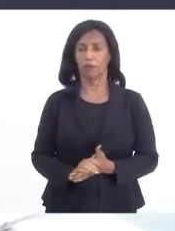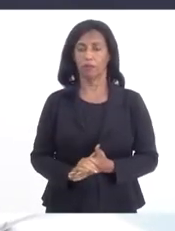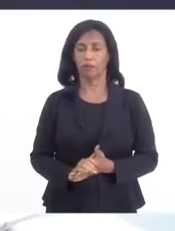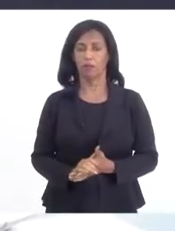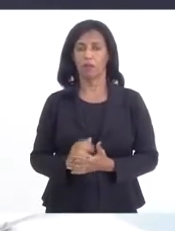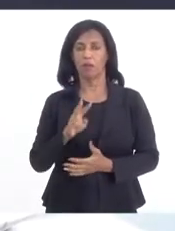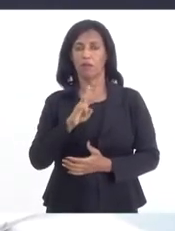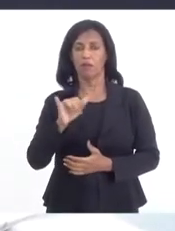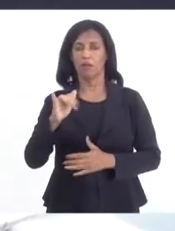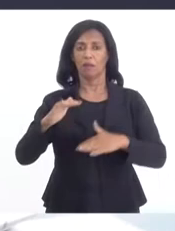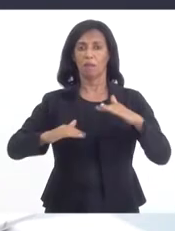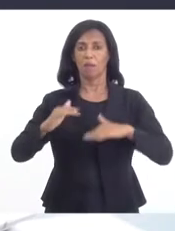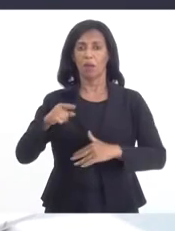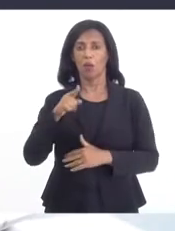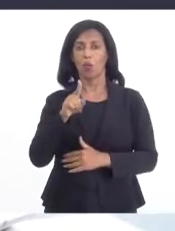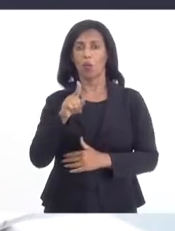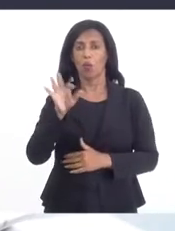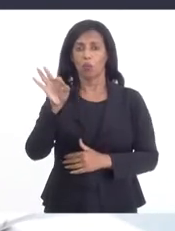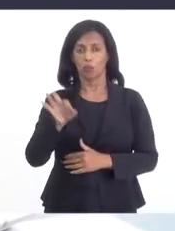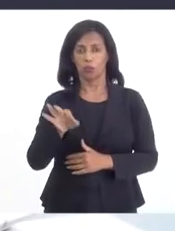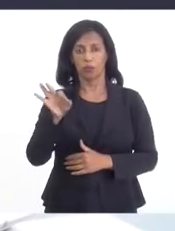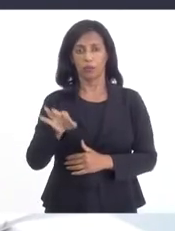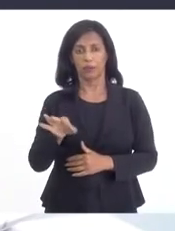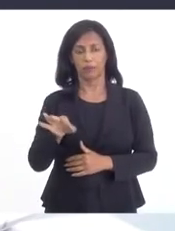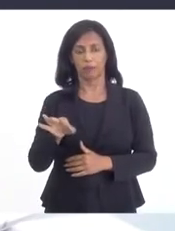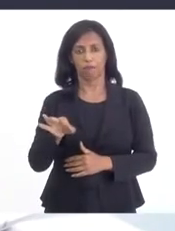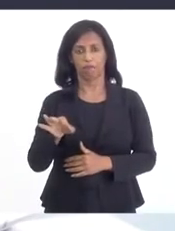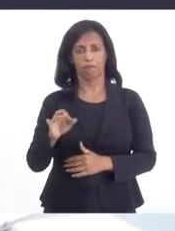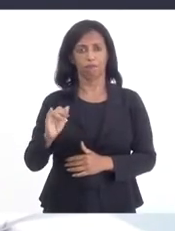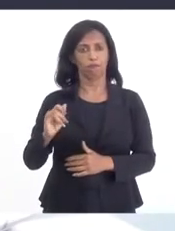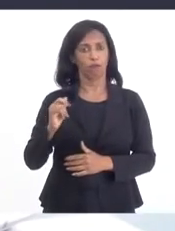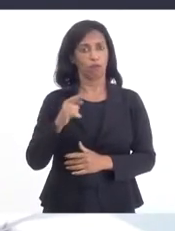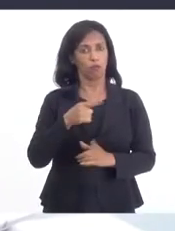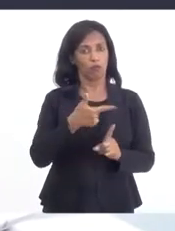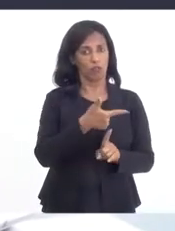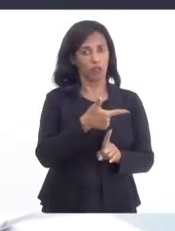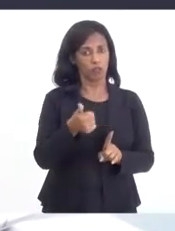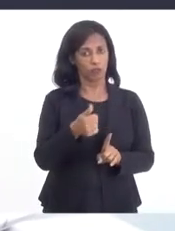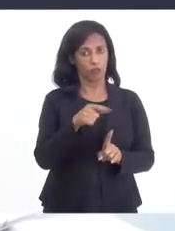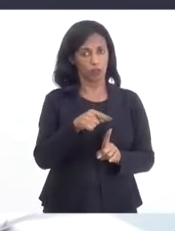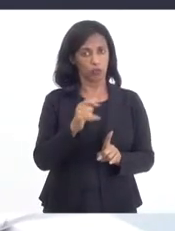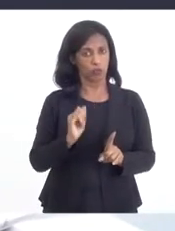será na ordem de 1%, o que vai levar a inflação de 21%